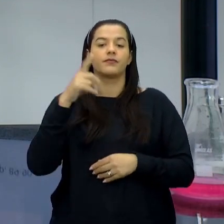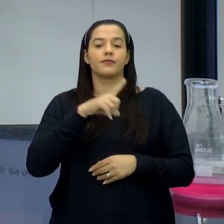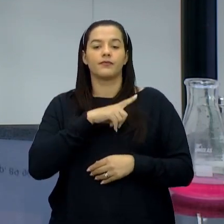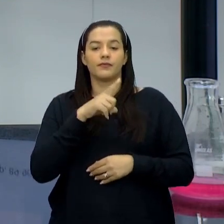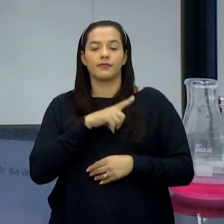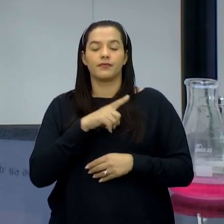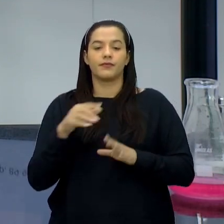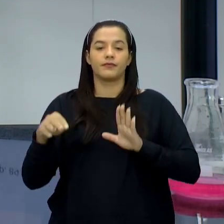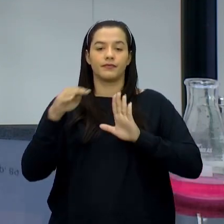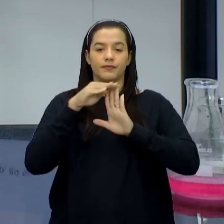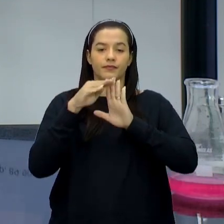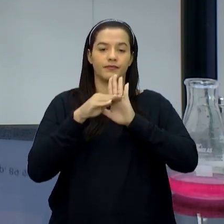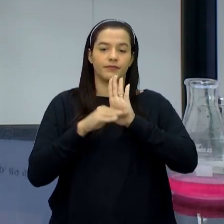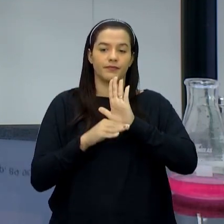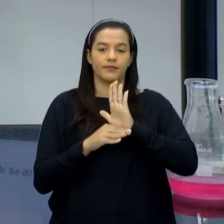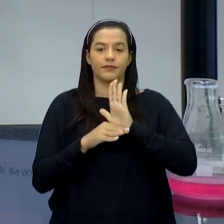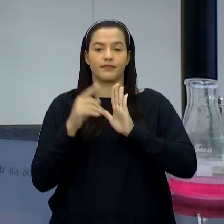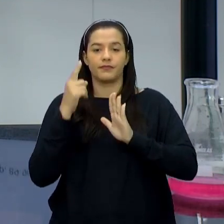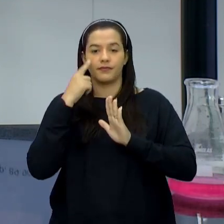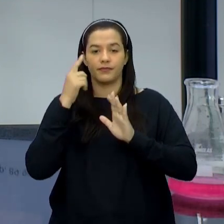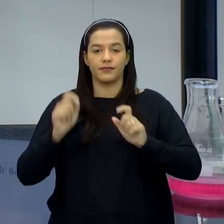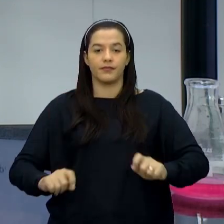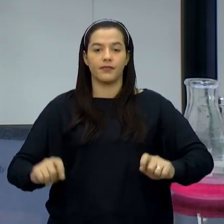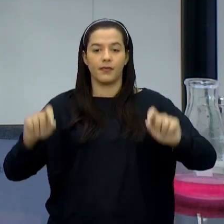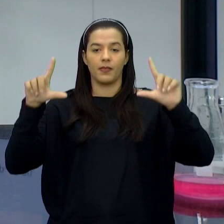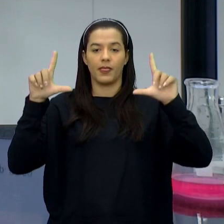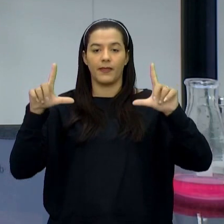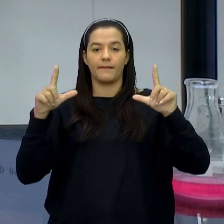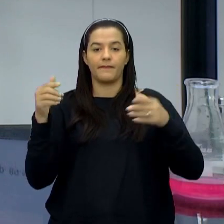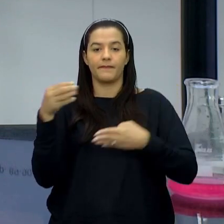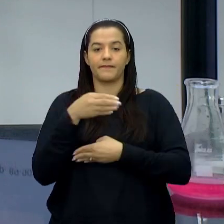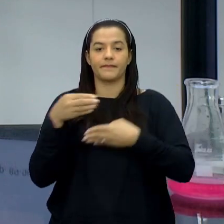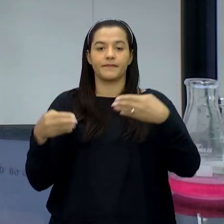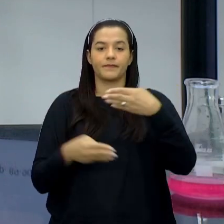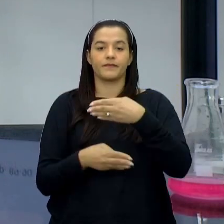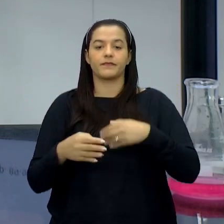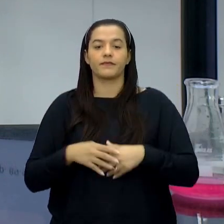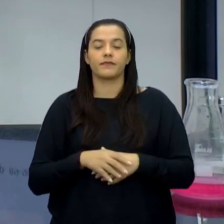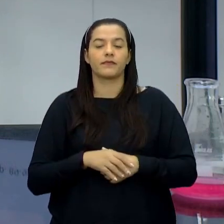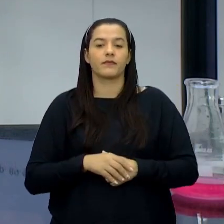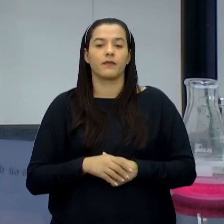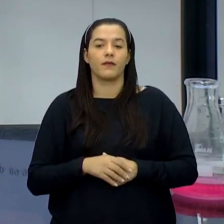até está na nossa... Eu gostaria que vocês passassem, por gentileza,